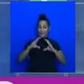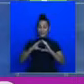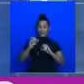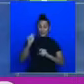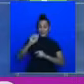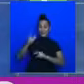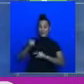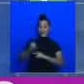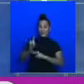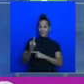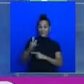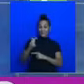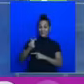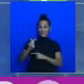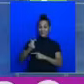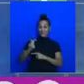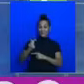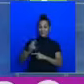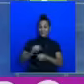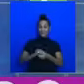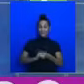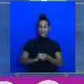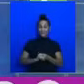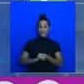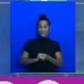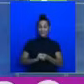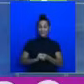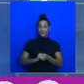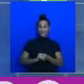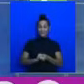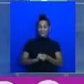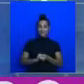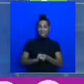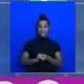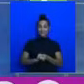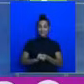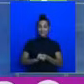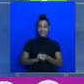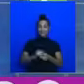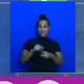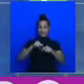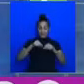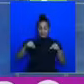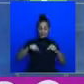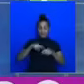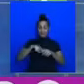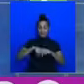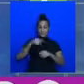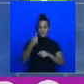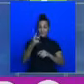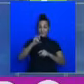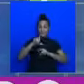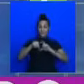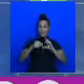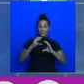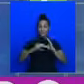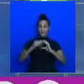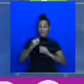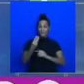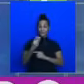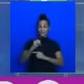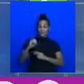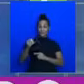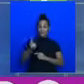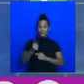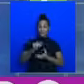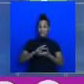Bola azul, 15. Azul, número 15. E as 15 dezenas sorteadas no concurso